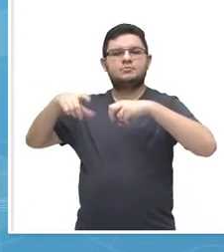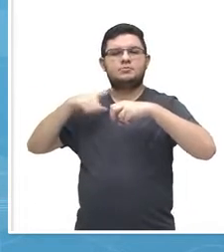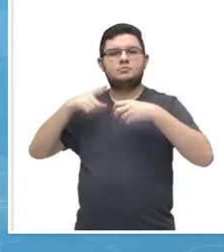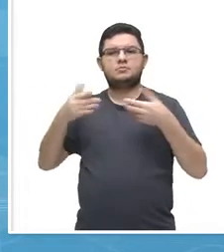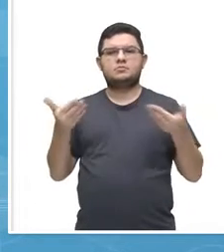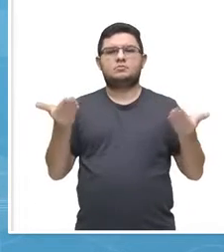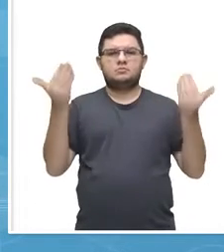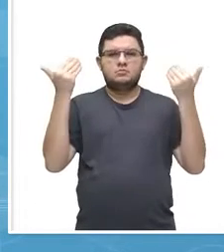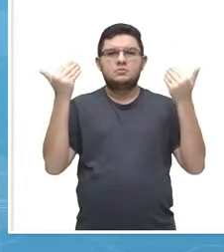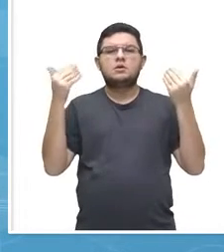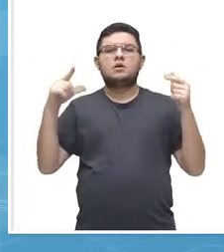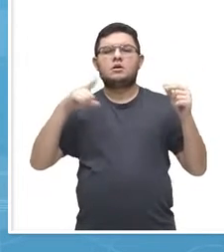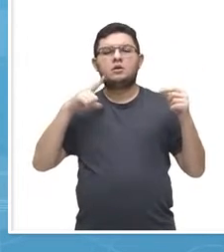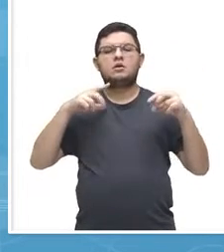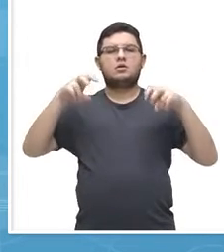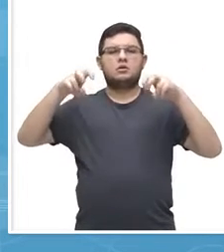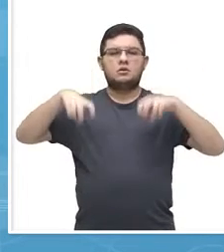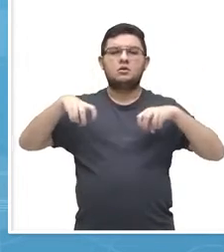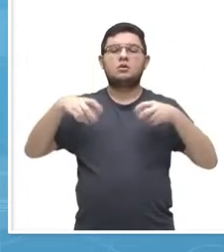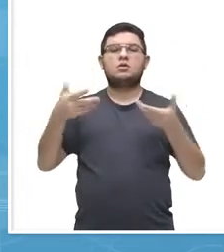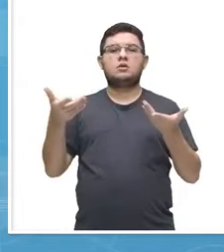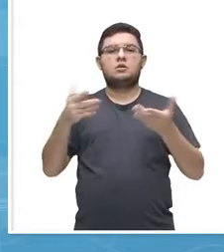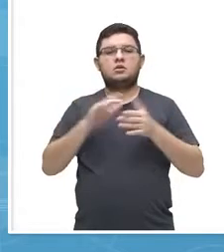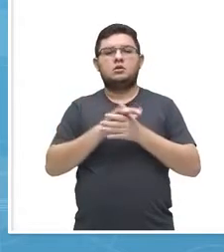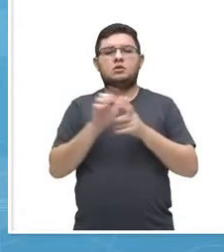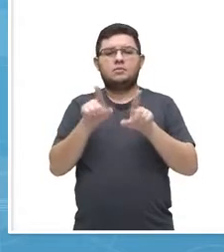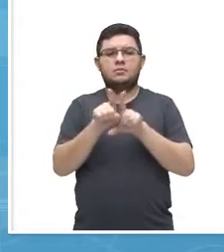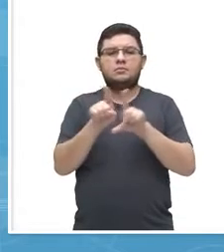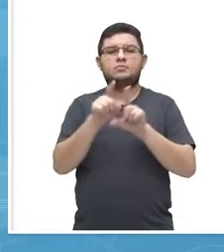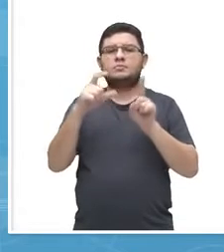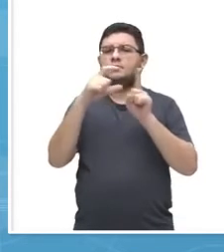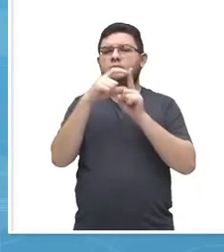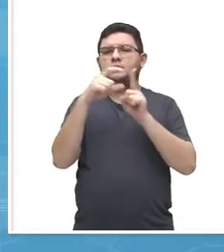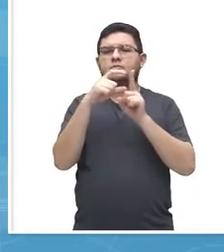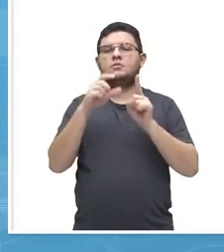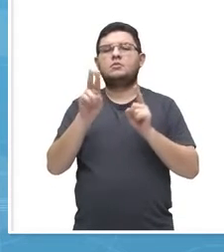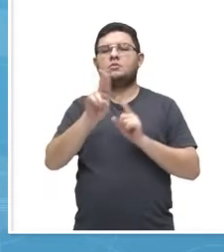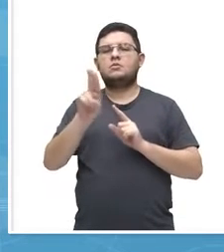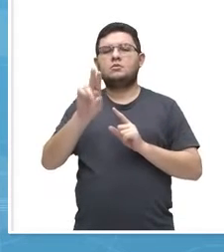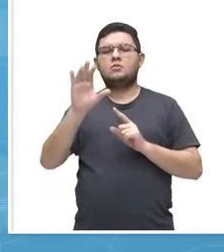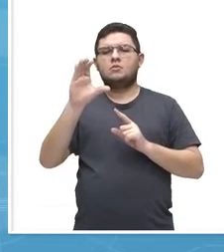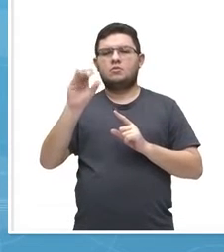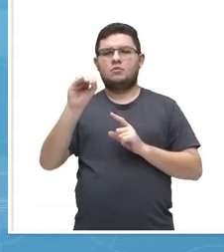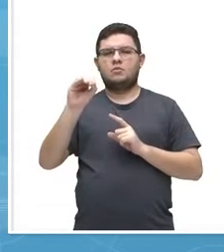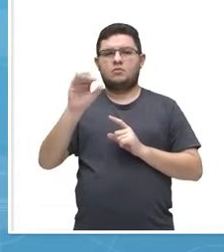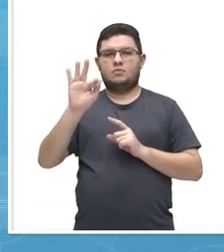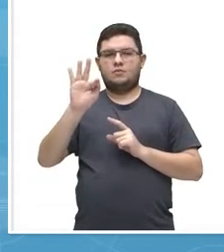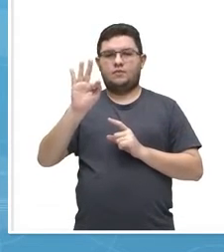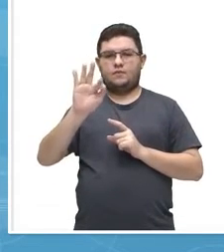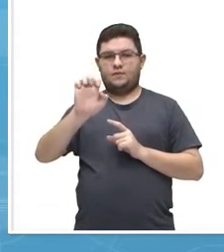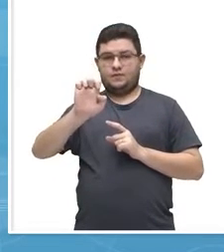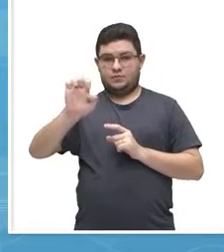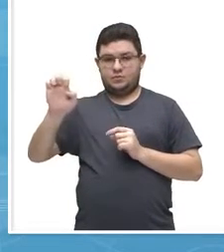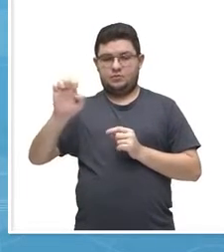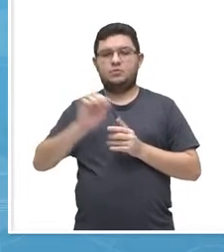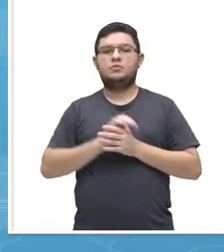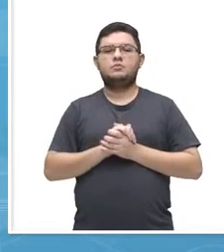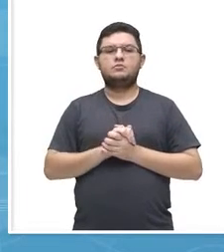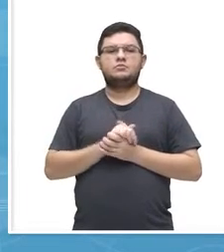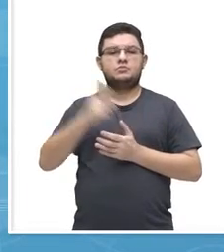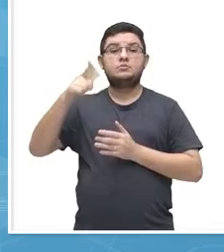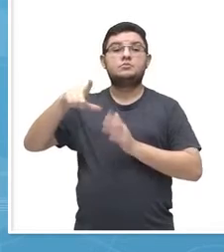cadeiras. Aqui no final tem alguma palavra também escrita coffee, certo? Observaram? Vamos ver a próxima pergunta a respeito da